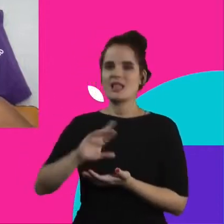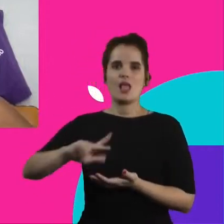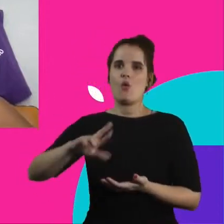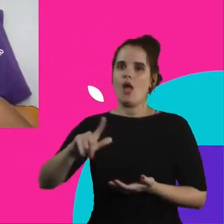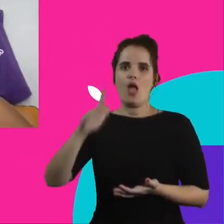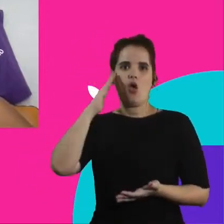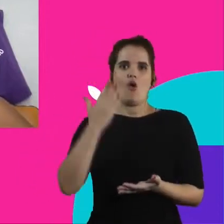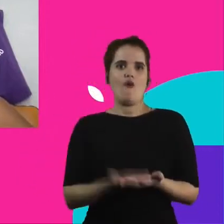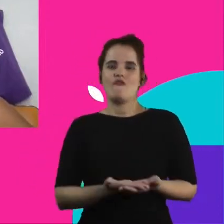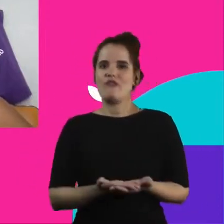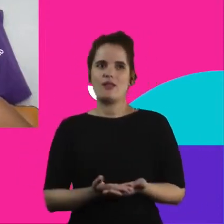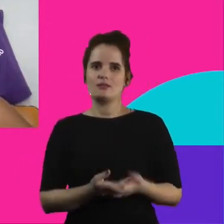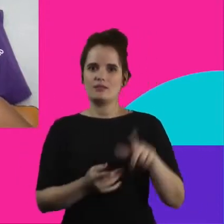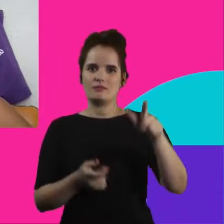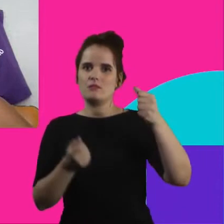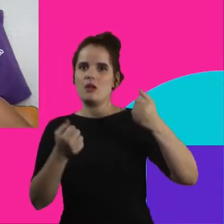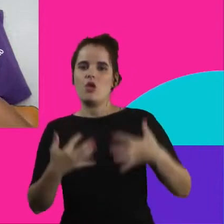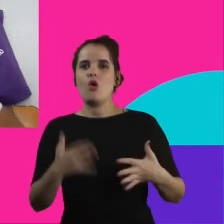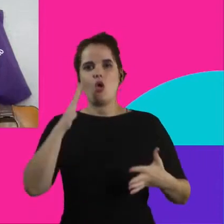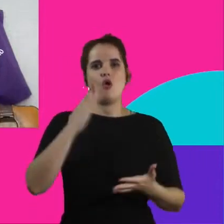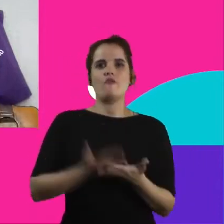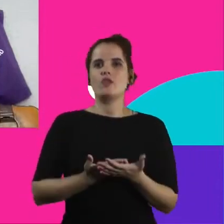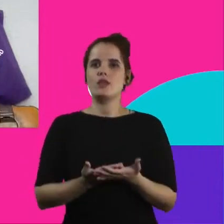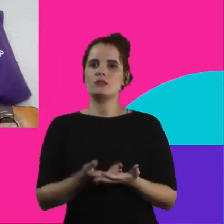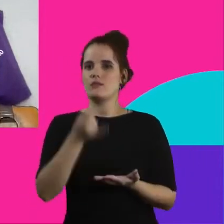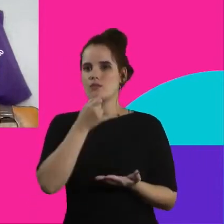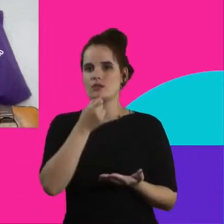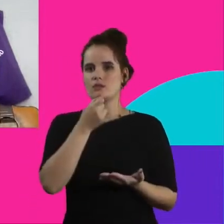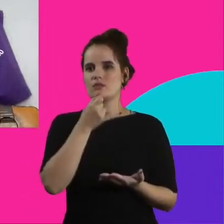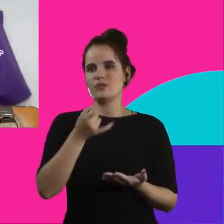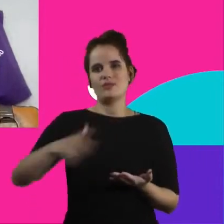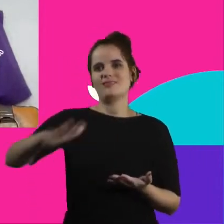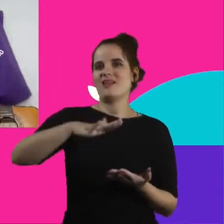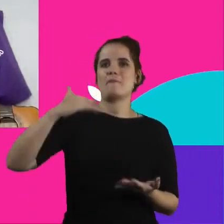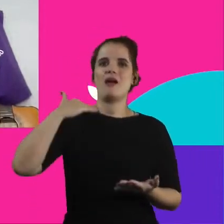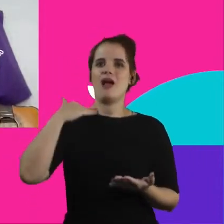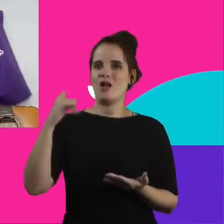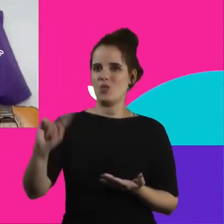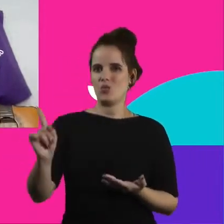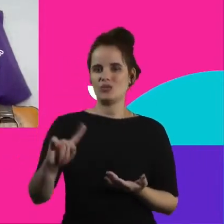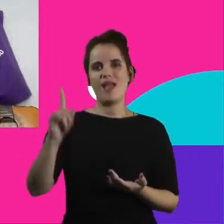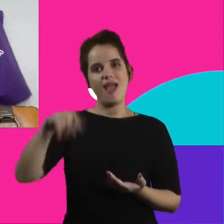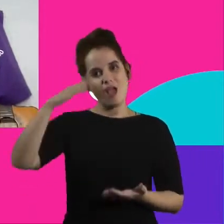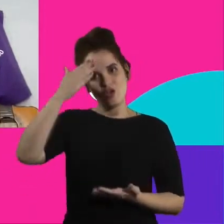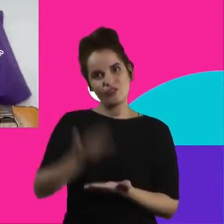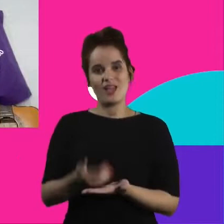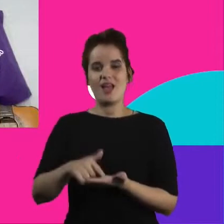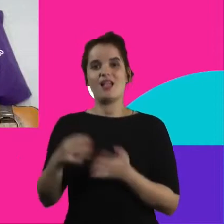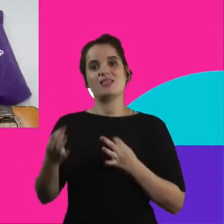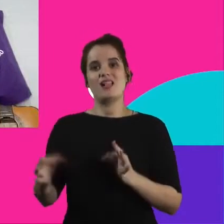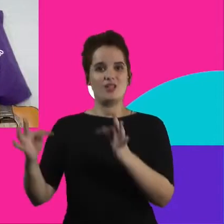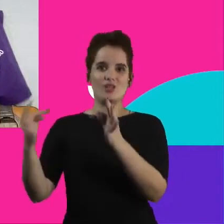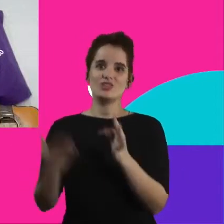que o Henrique comentou, né? Da confiança que a gente terceiriza para os bancos. É a confiança na tecnologia,